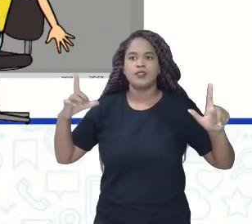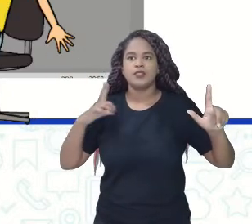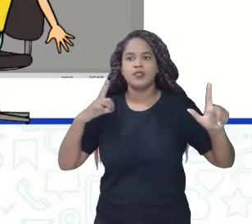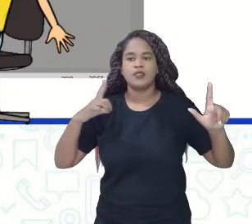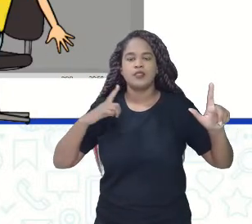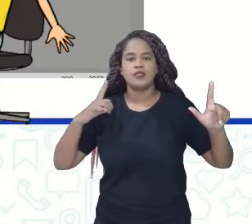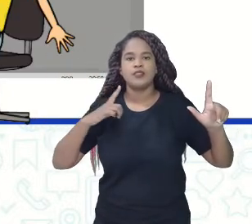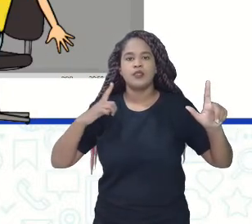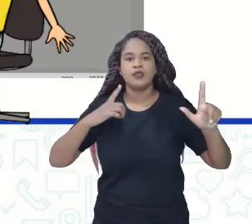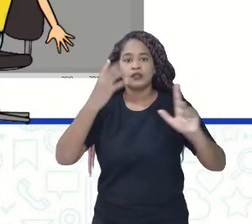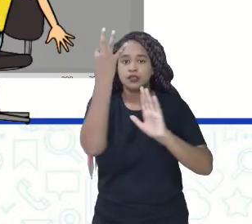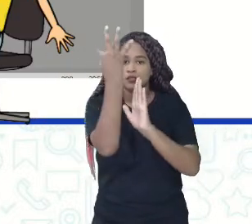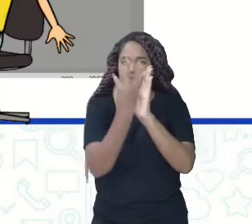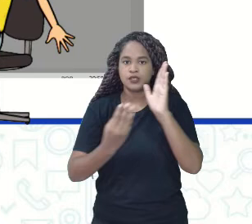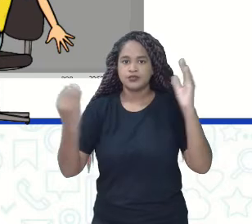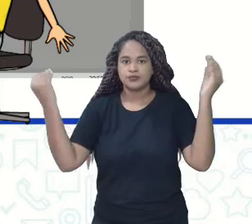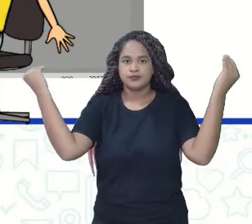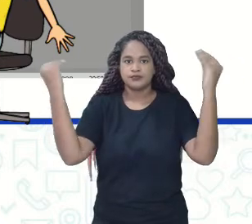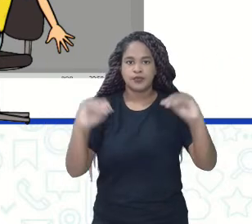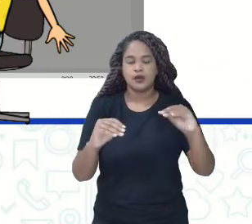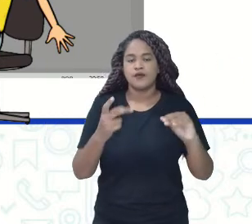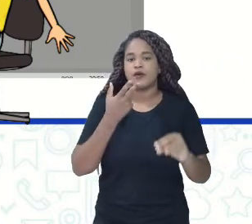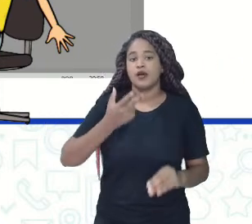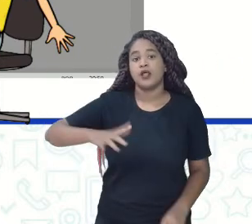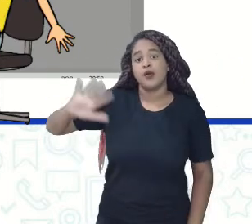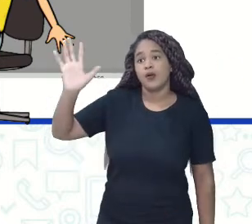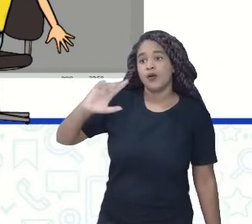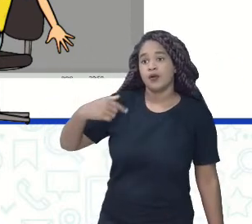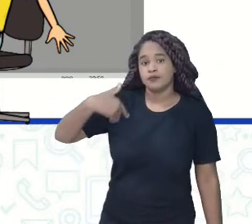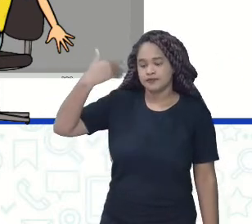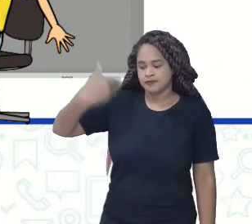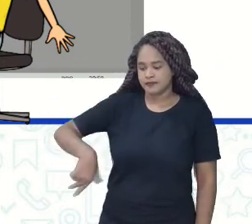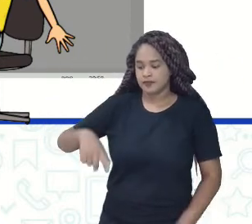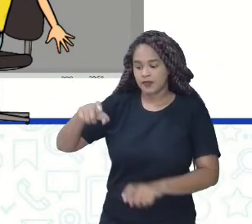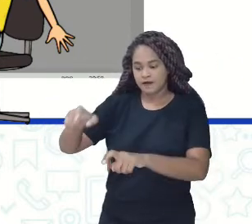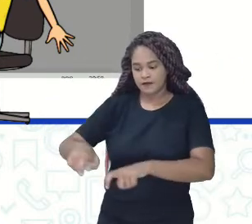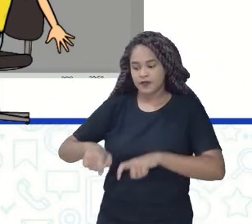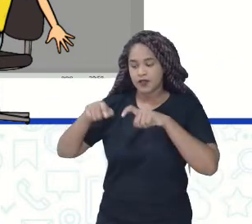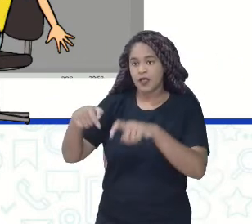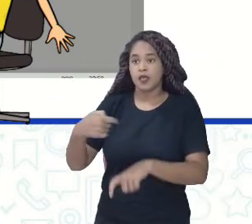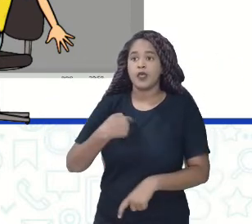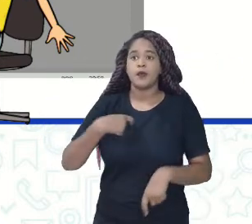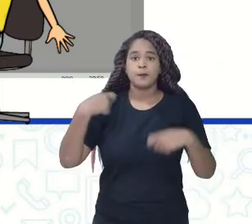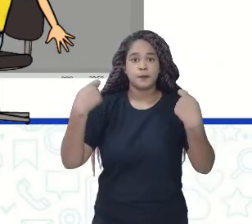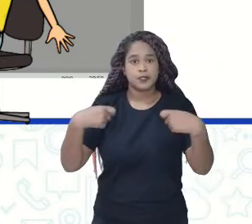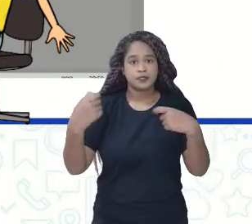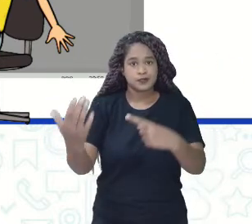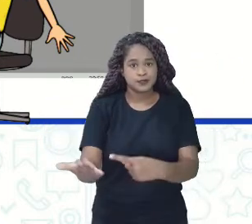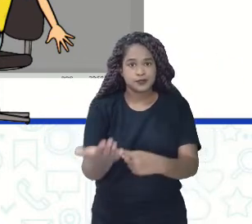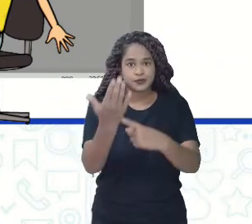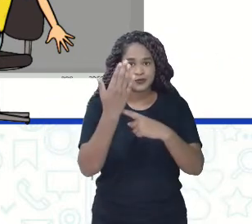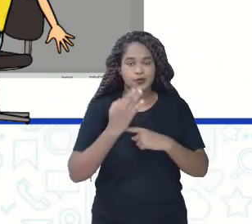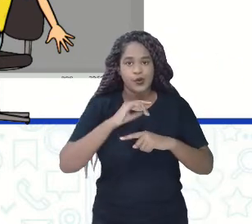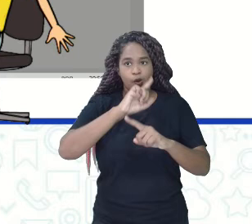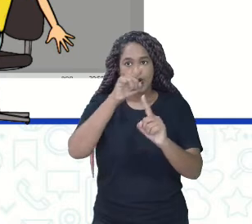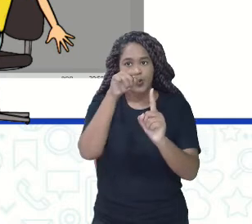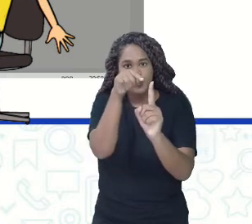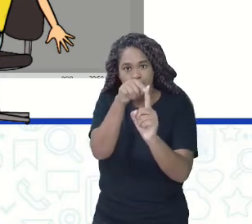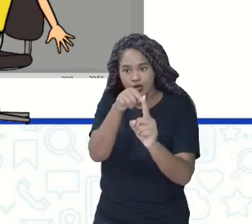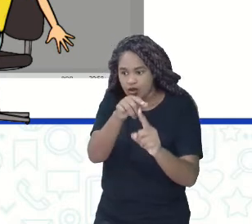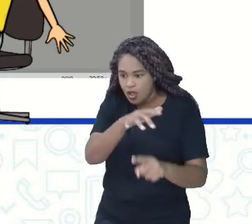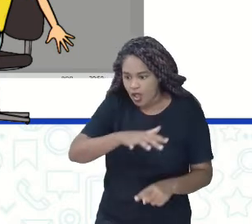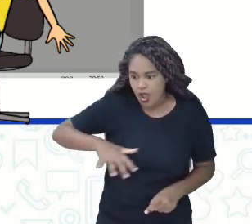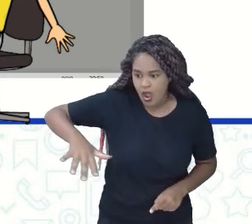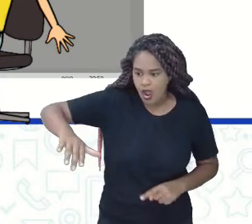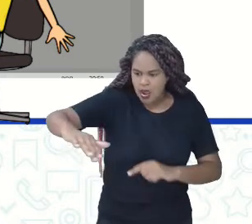mensagem para você, dizendo assim, ó, oi, eu sou um fazendeiro, eu preciso da sua ajuda para planificar o